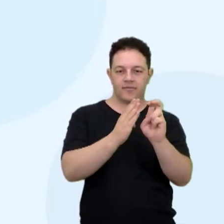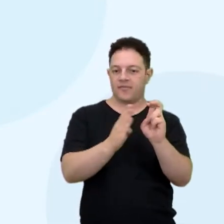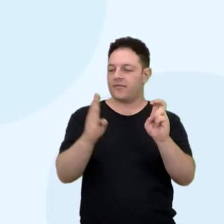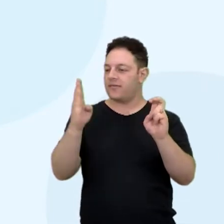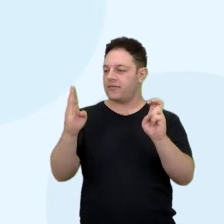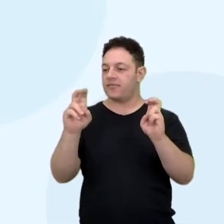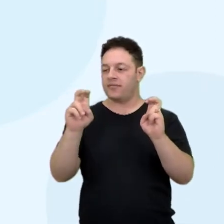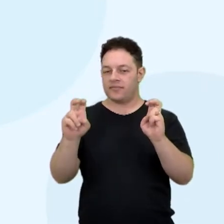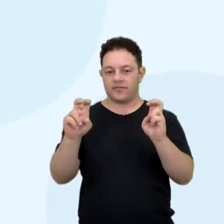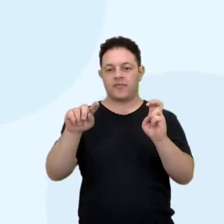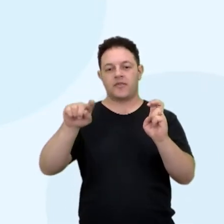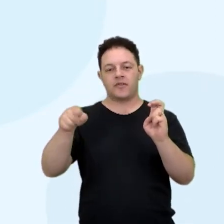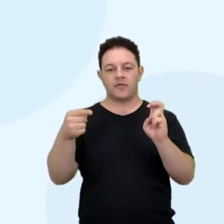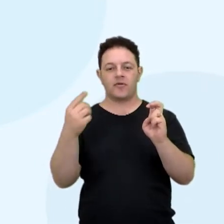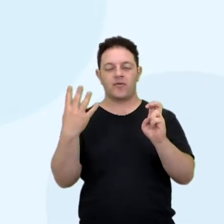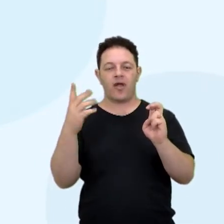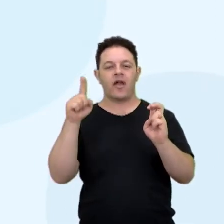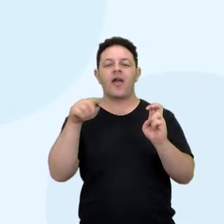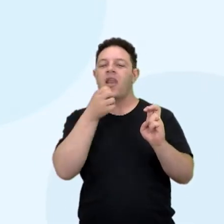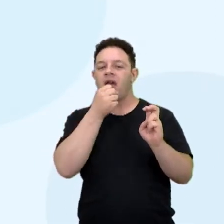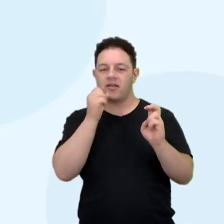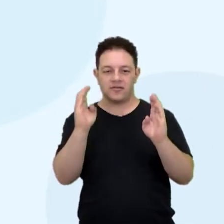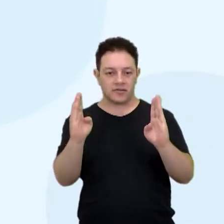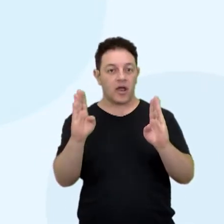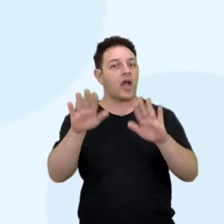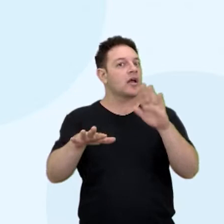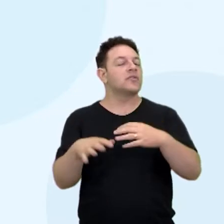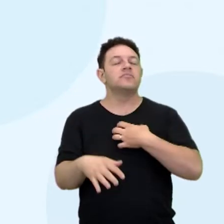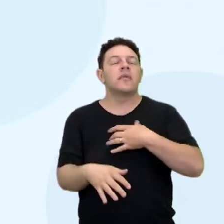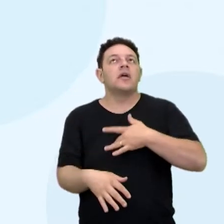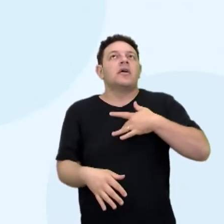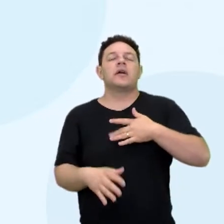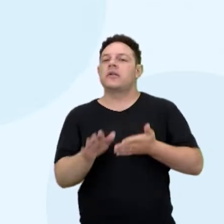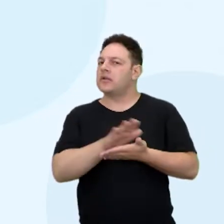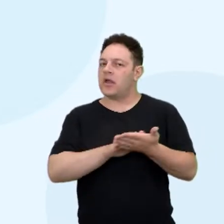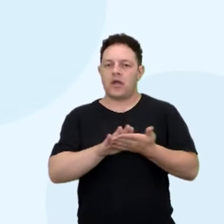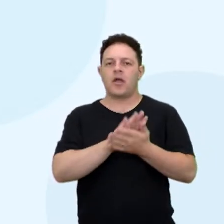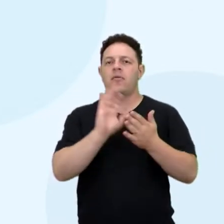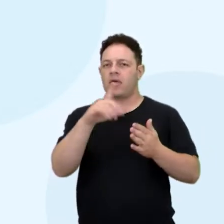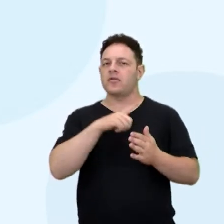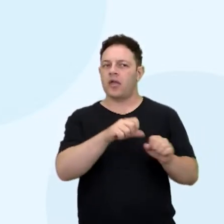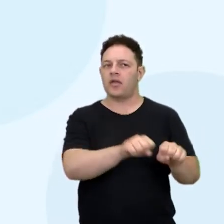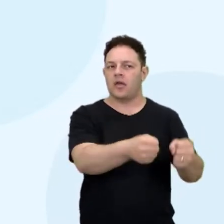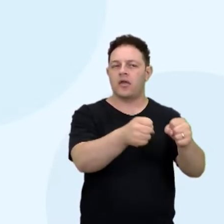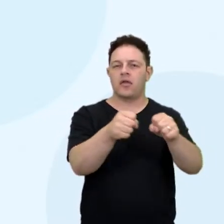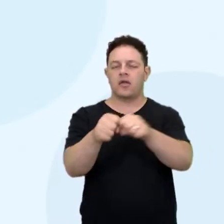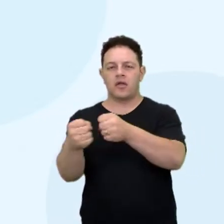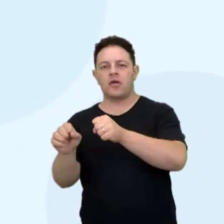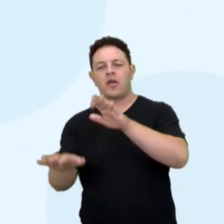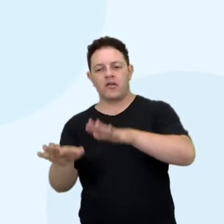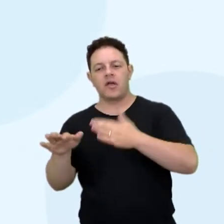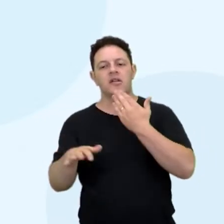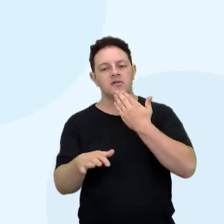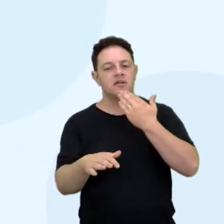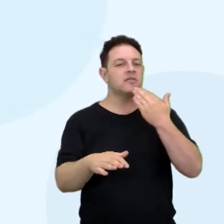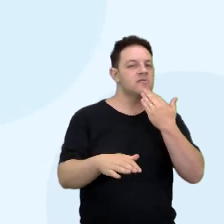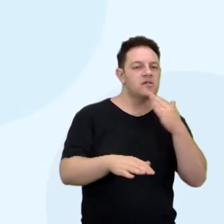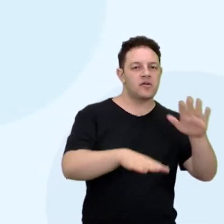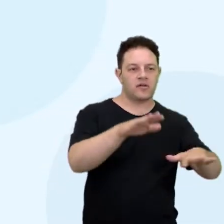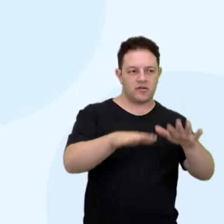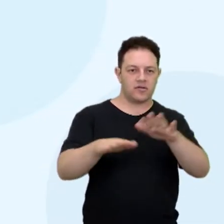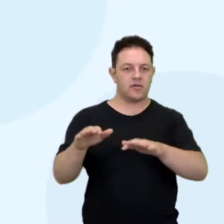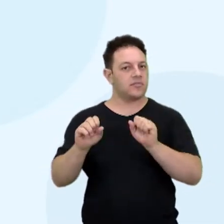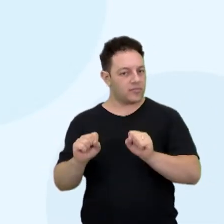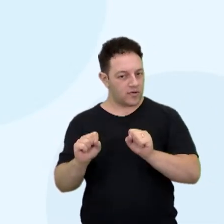5,4, muitas vezes não é sentido, mas pode causar pequenos danos, né? E aí começa, né, uma